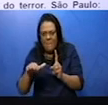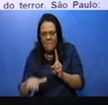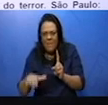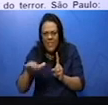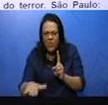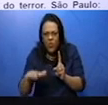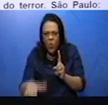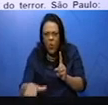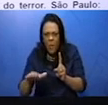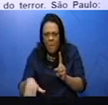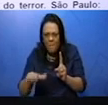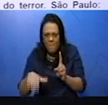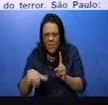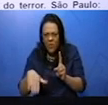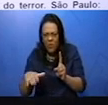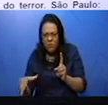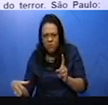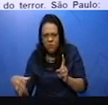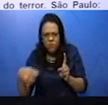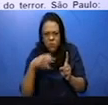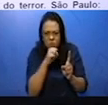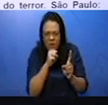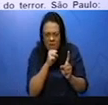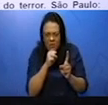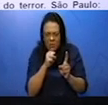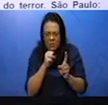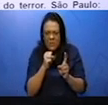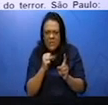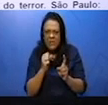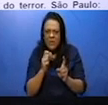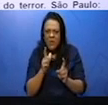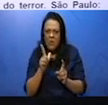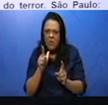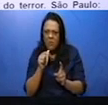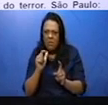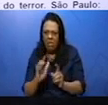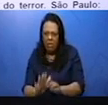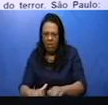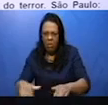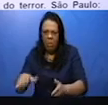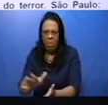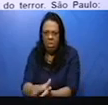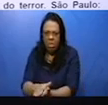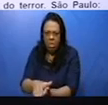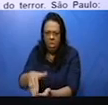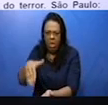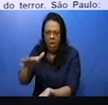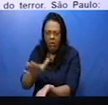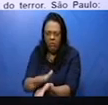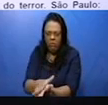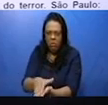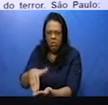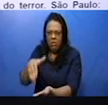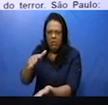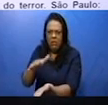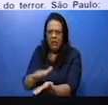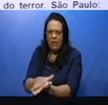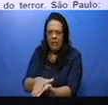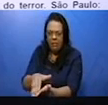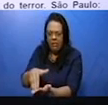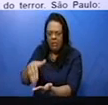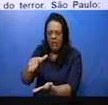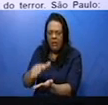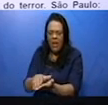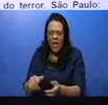no chão, uma espécie de líquido denso, pegajoso. Olha que horror, gente. Nós vamos